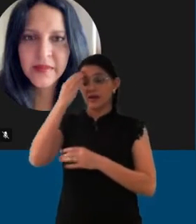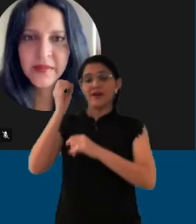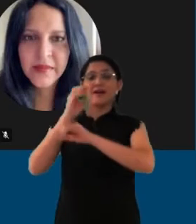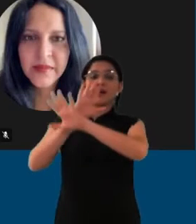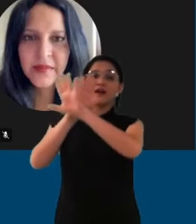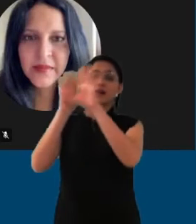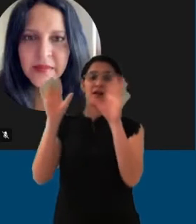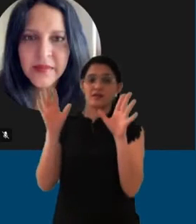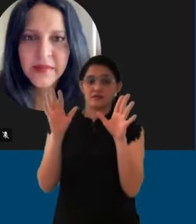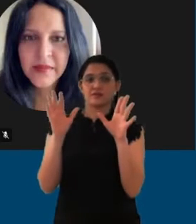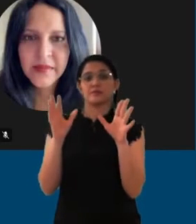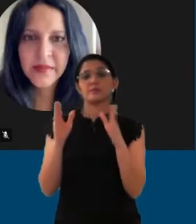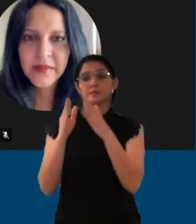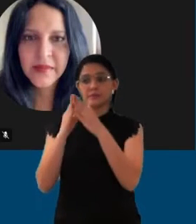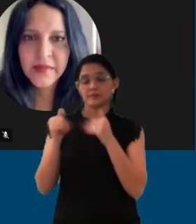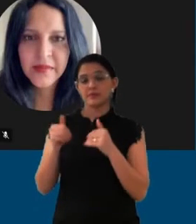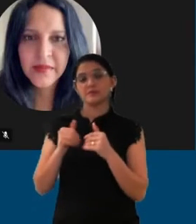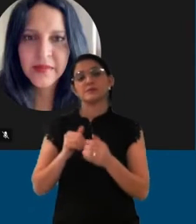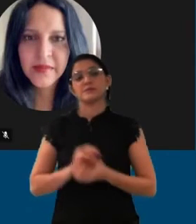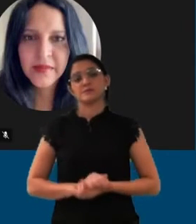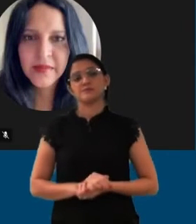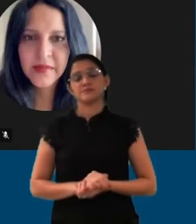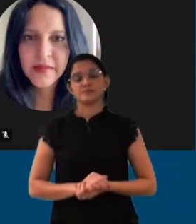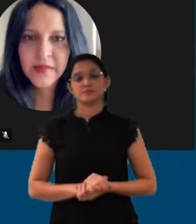esclarecimento, né, e pediu